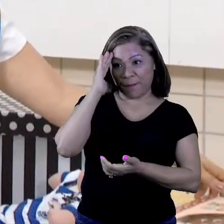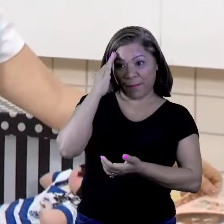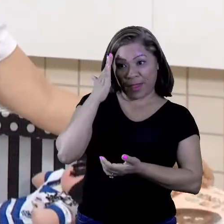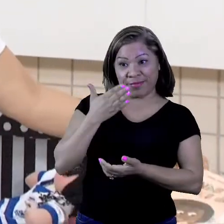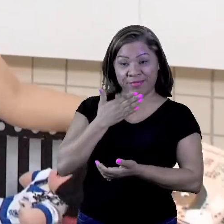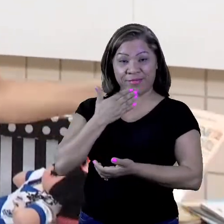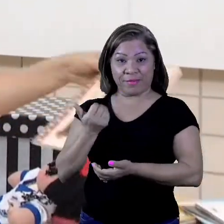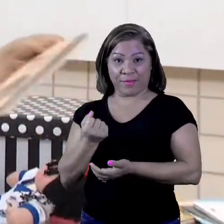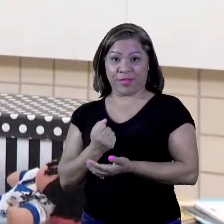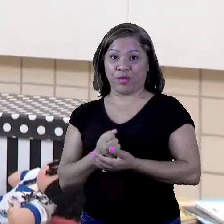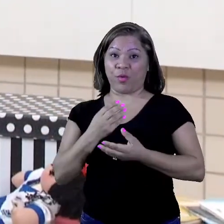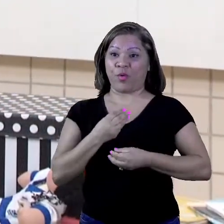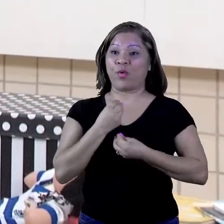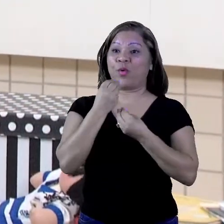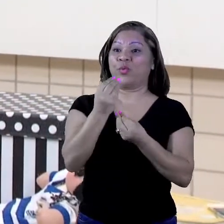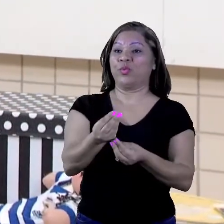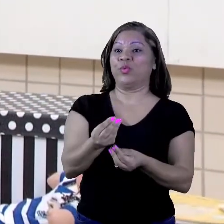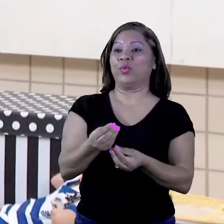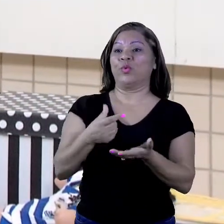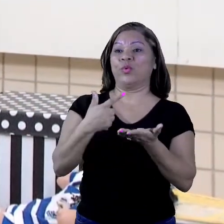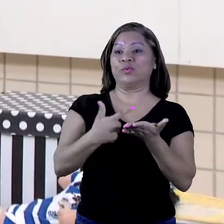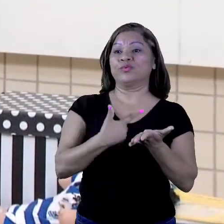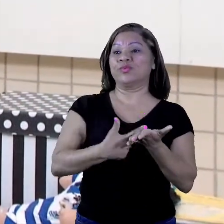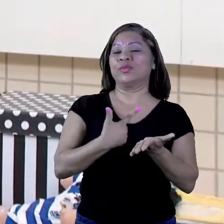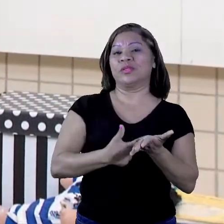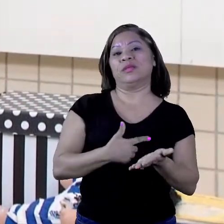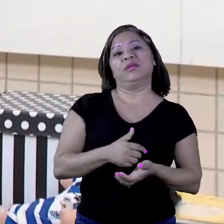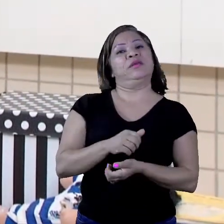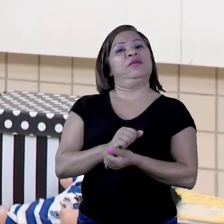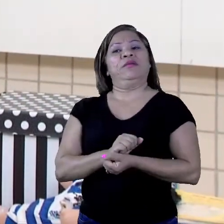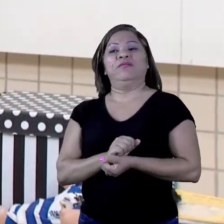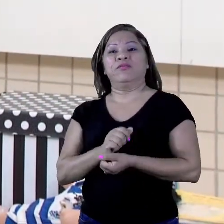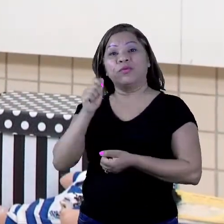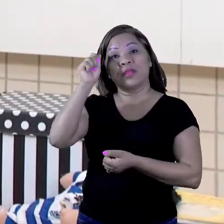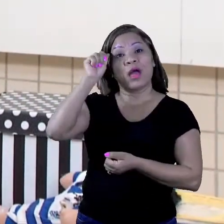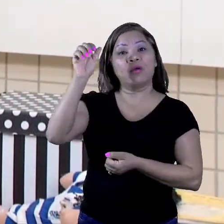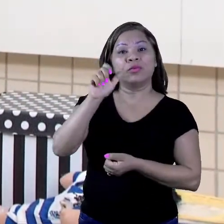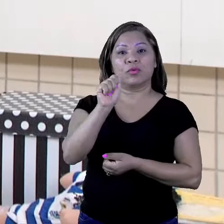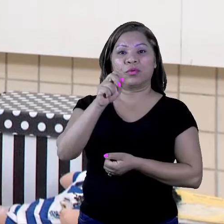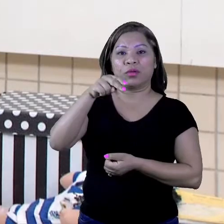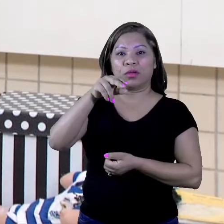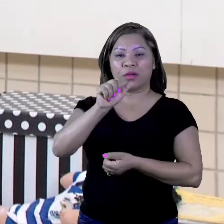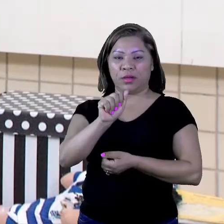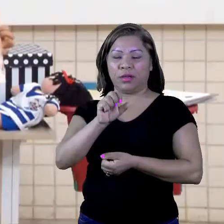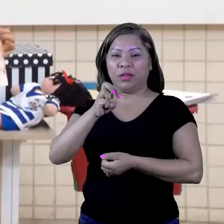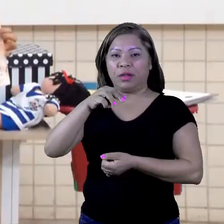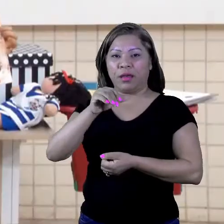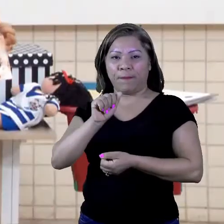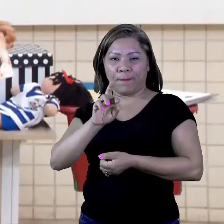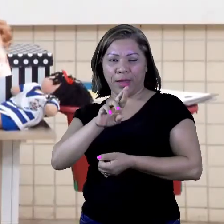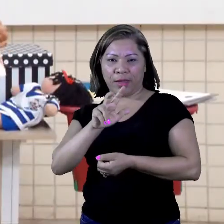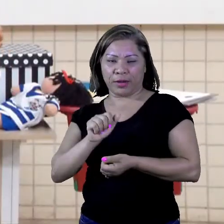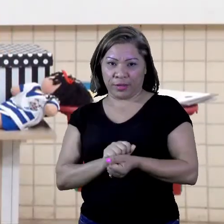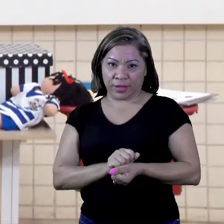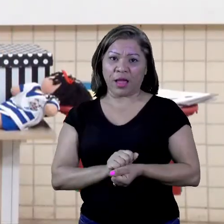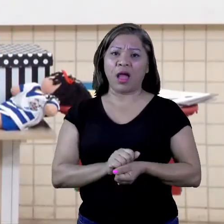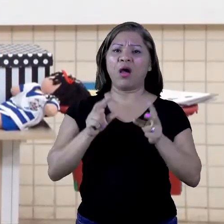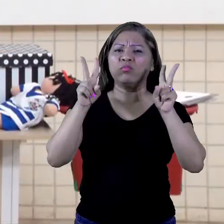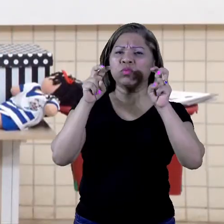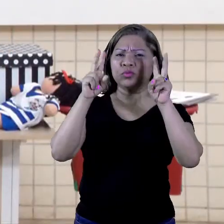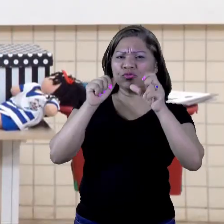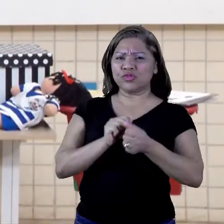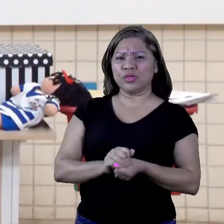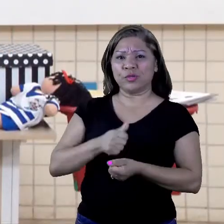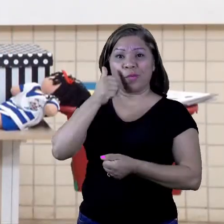um livro de Ana Maria Machado. Então, olha só, é o livro A Menina Bonita do Laço de Fita. nós vamos trabalhar essa